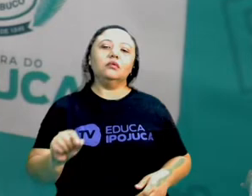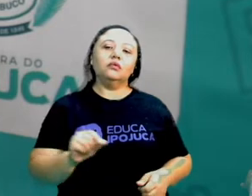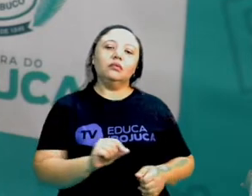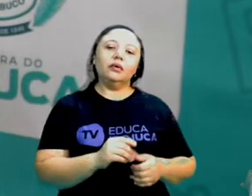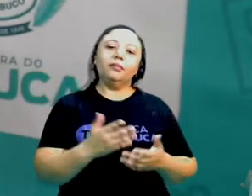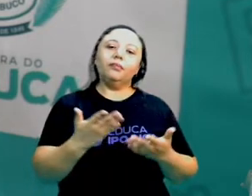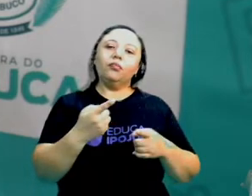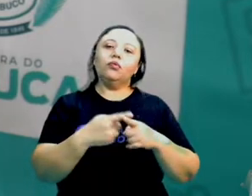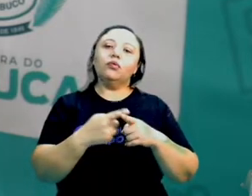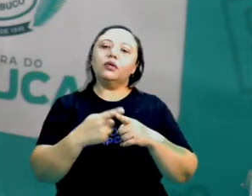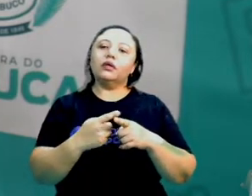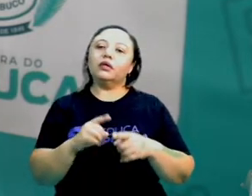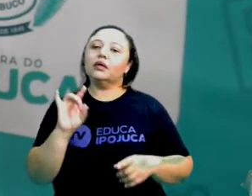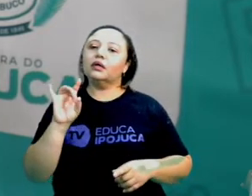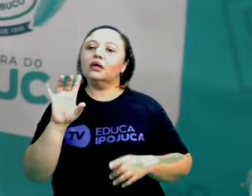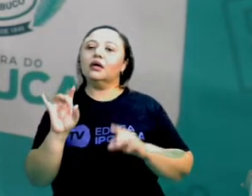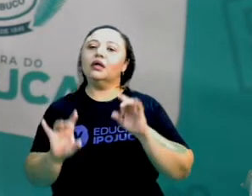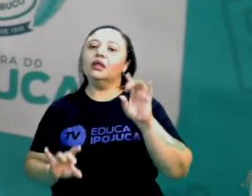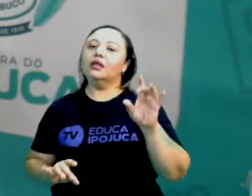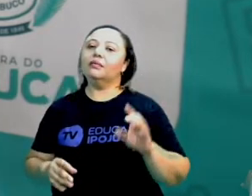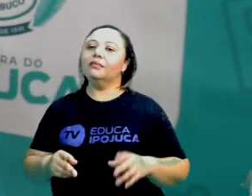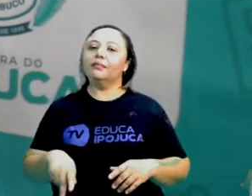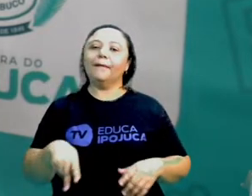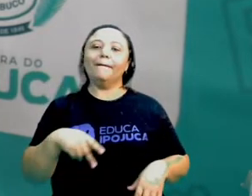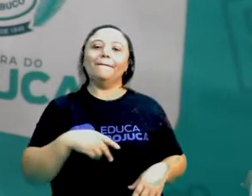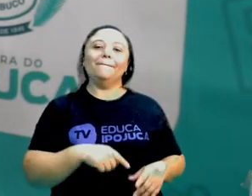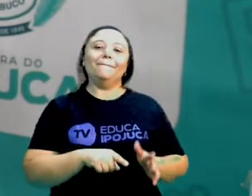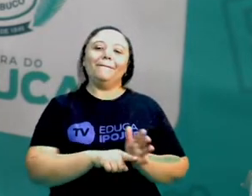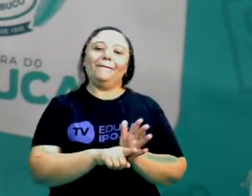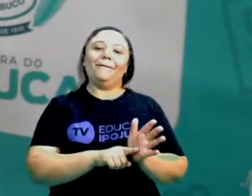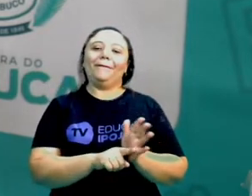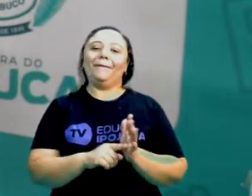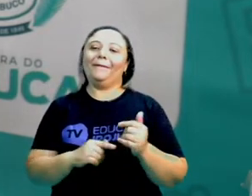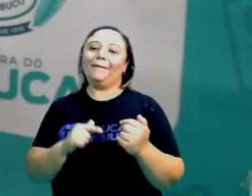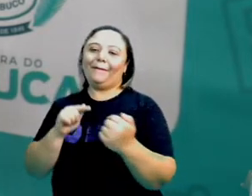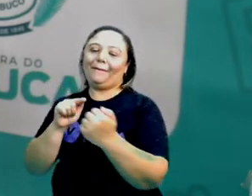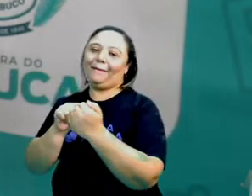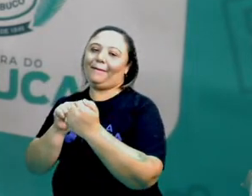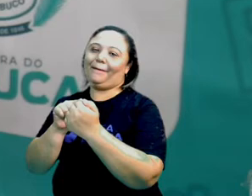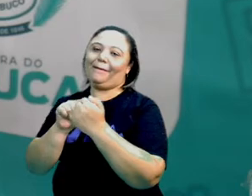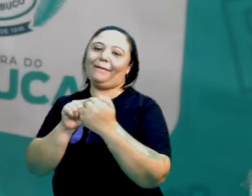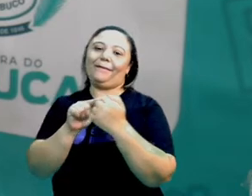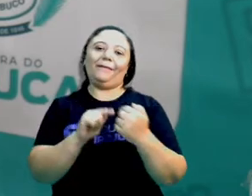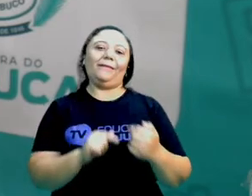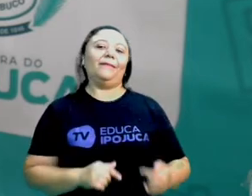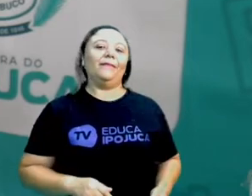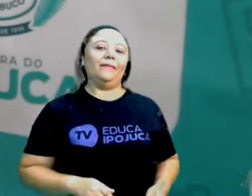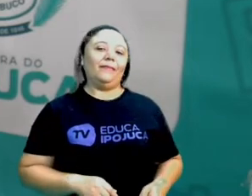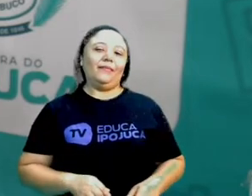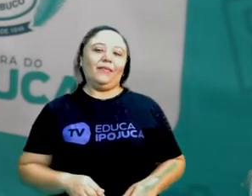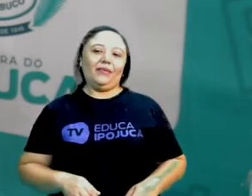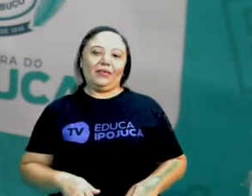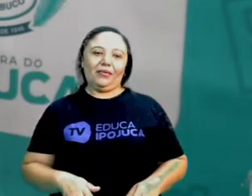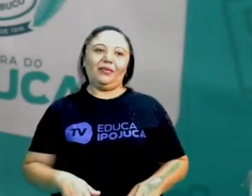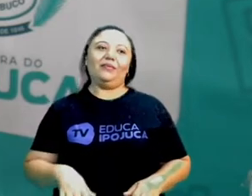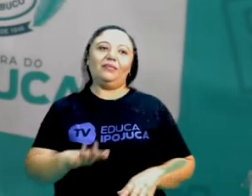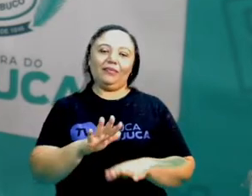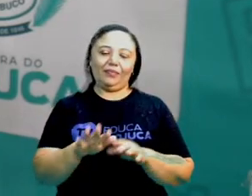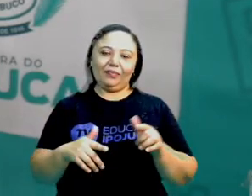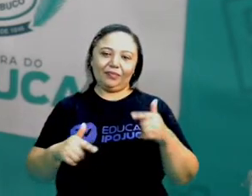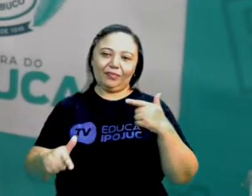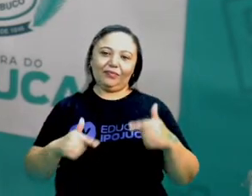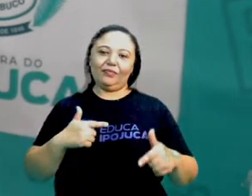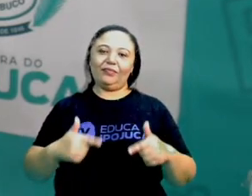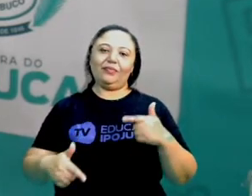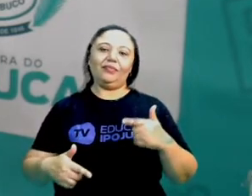é? Cada dado, cada pesquisa tem uma função. Se eu trabalho na saúde, eu fazer uma pesquisa, eu vou tentar melhorar